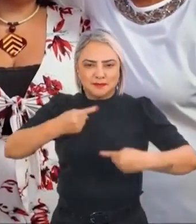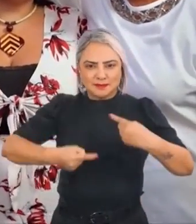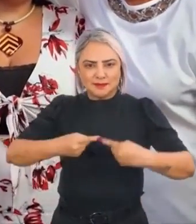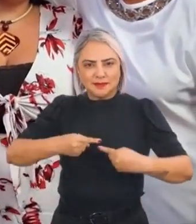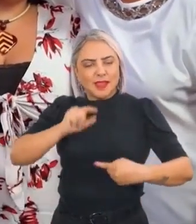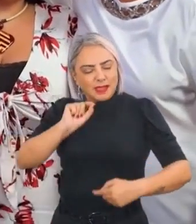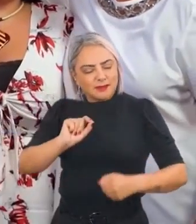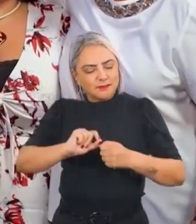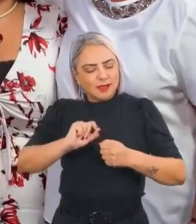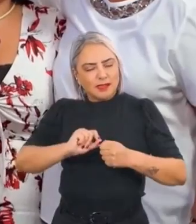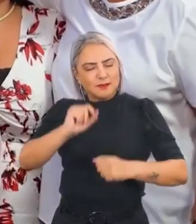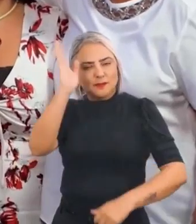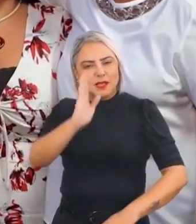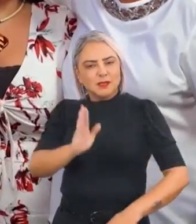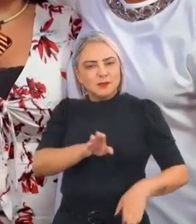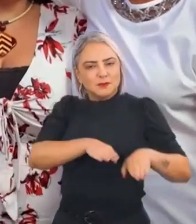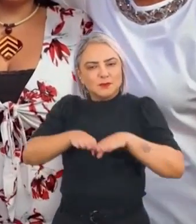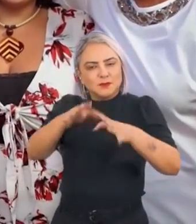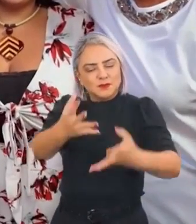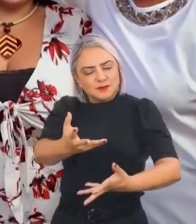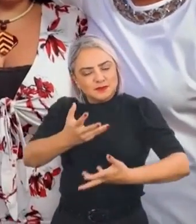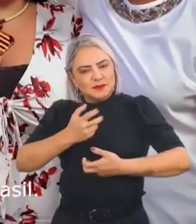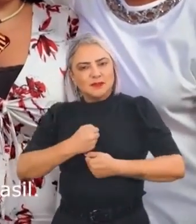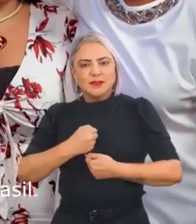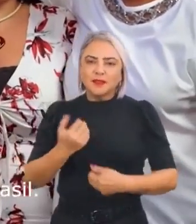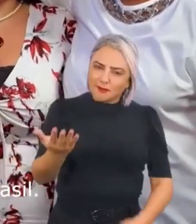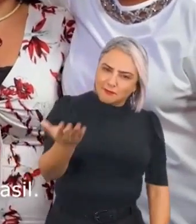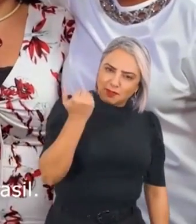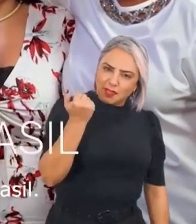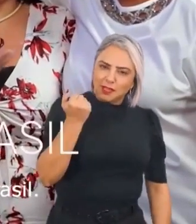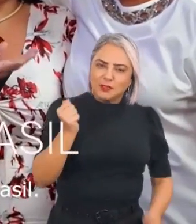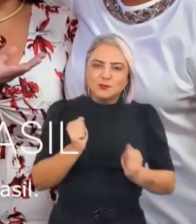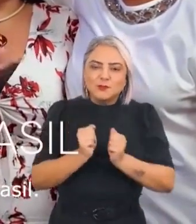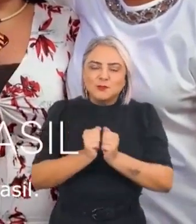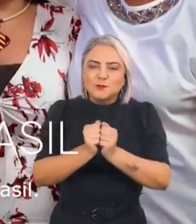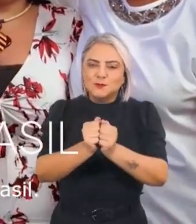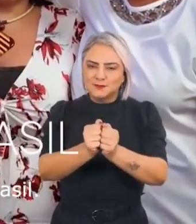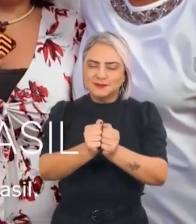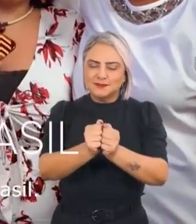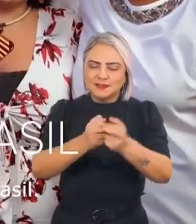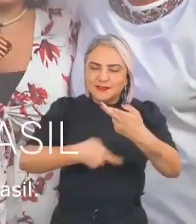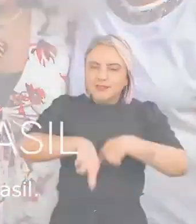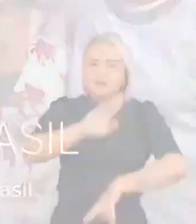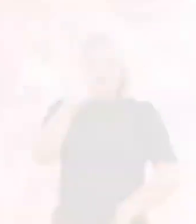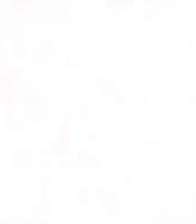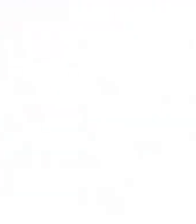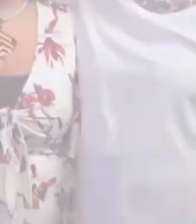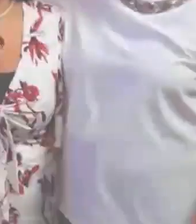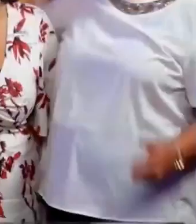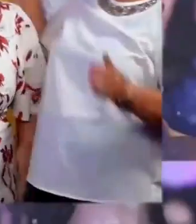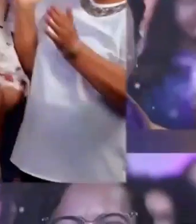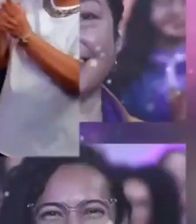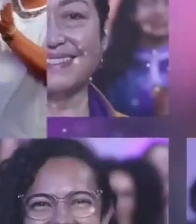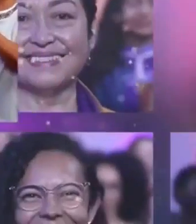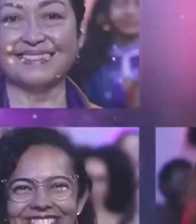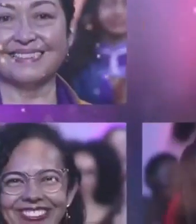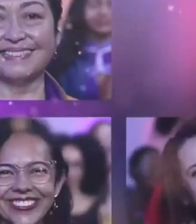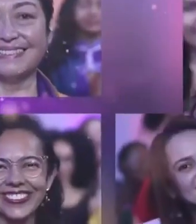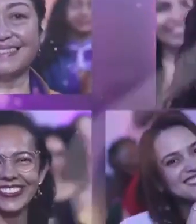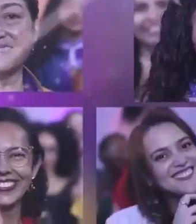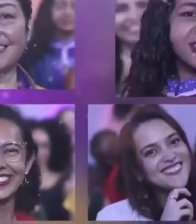política. É assim que faremos um Brasil mais justo e acolhedor. Vem com a gente, vamos juntas reconstruir o Brasil.